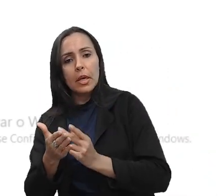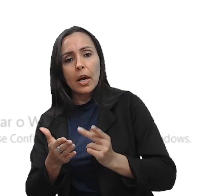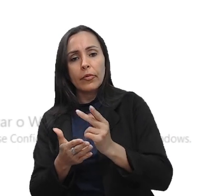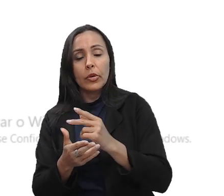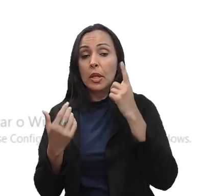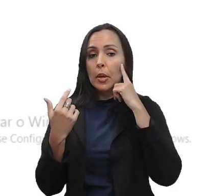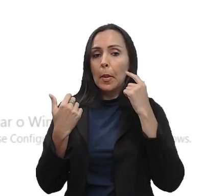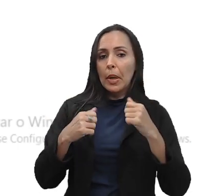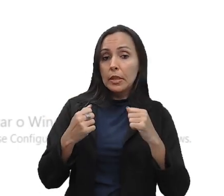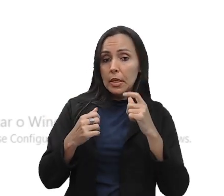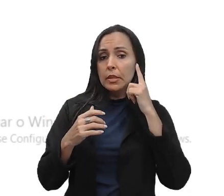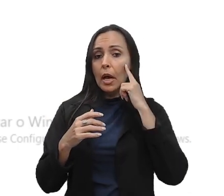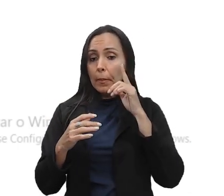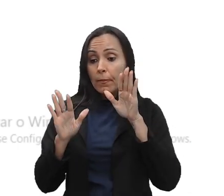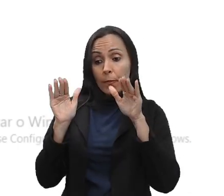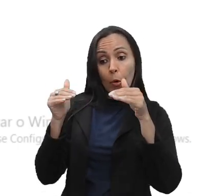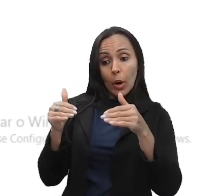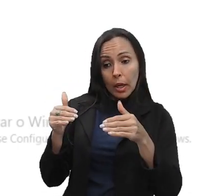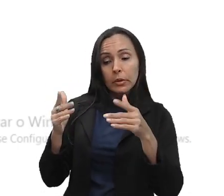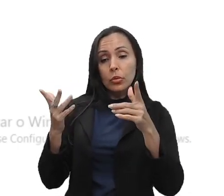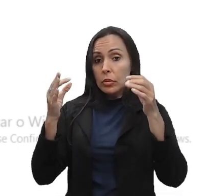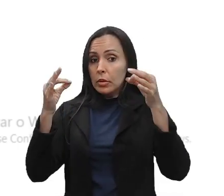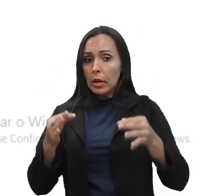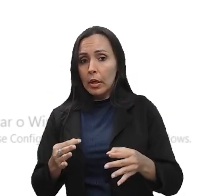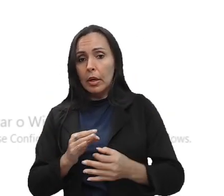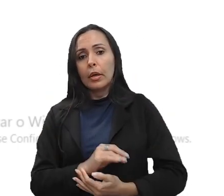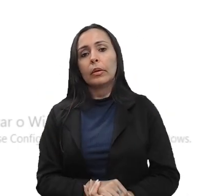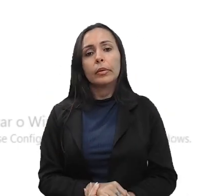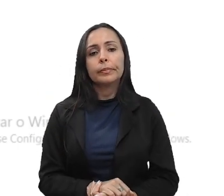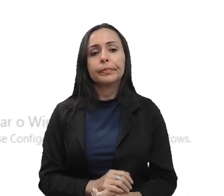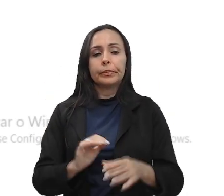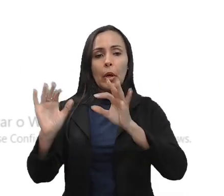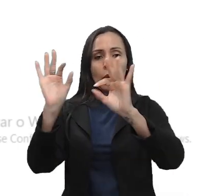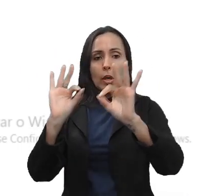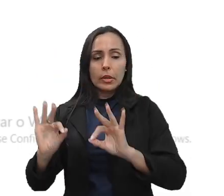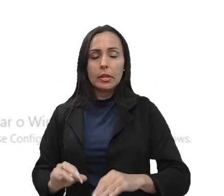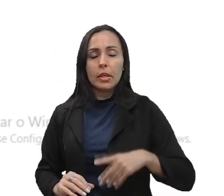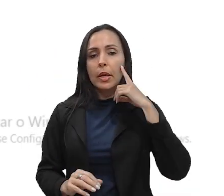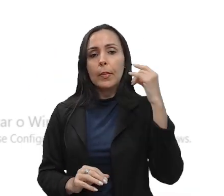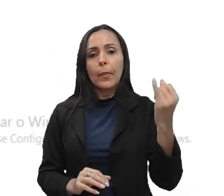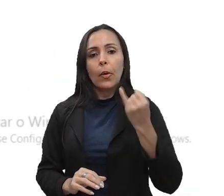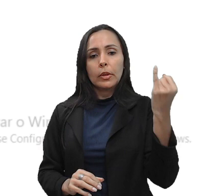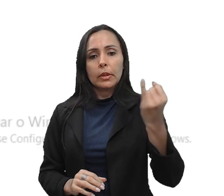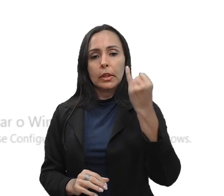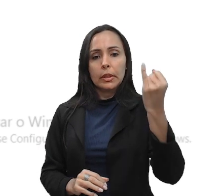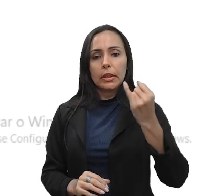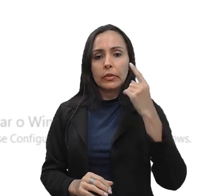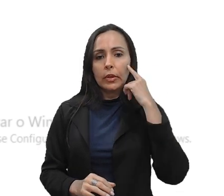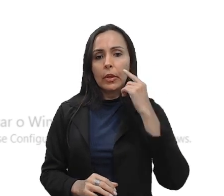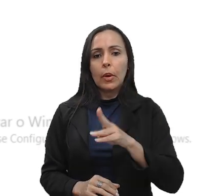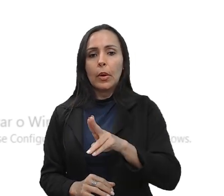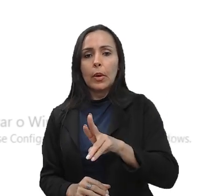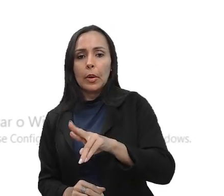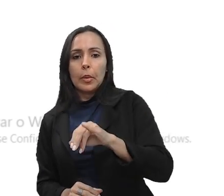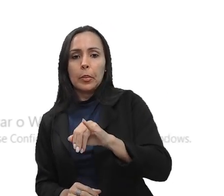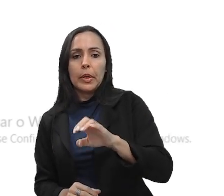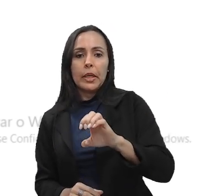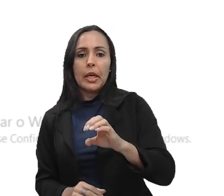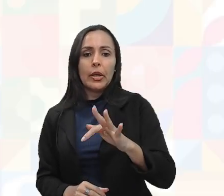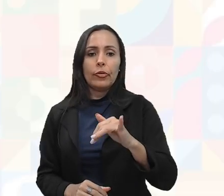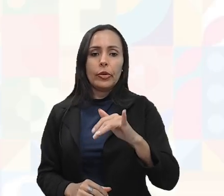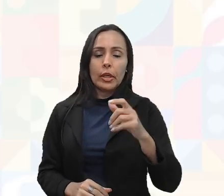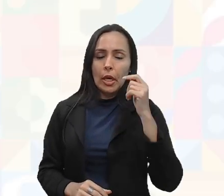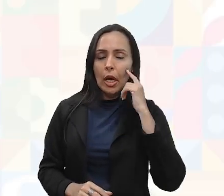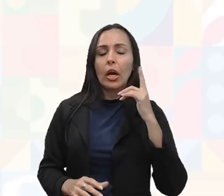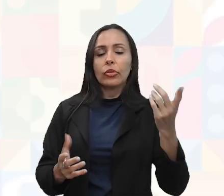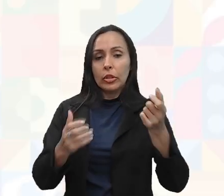uma grande preocupação. Então, para elaborar esse layout, é muito importante a gente fazer o briefing, que a gente comentou isso no nosso e-book, no